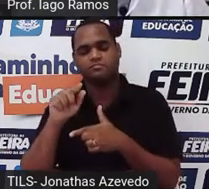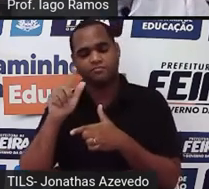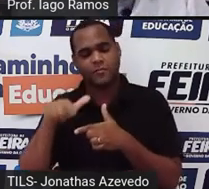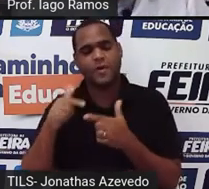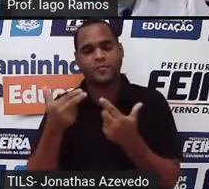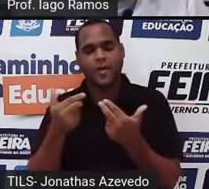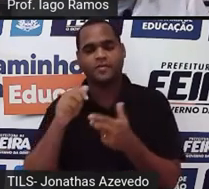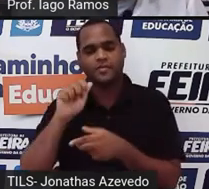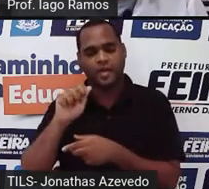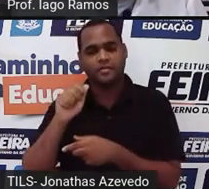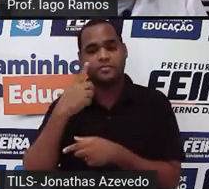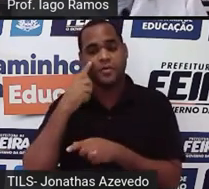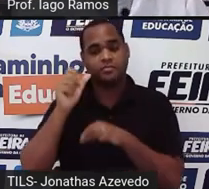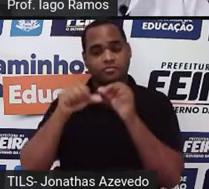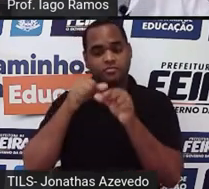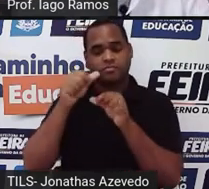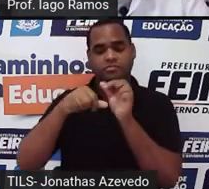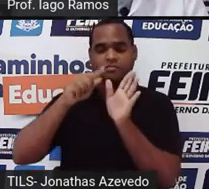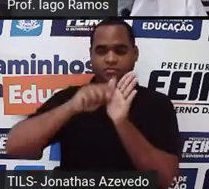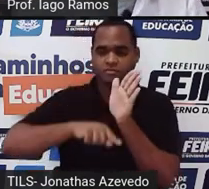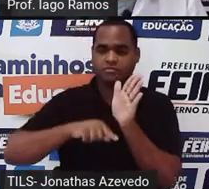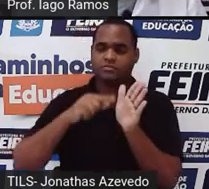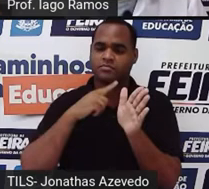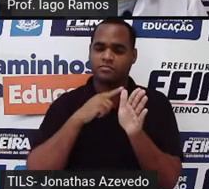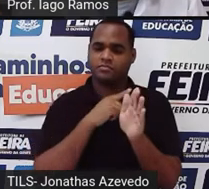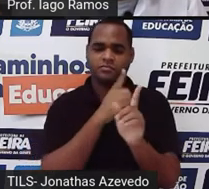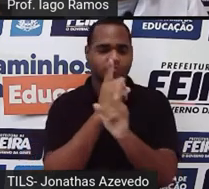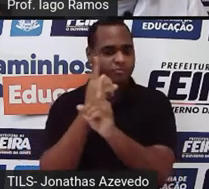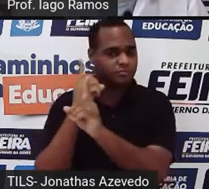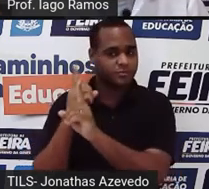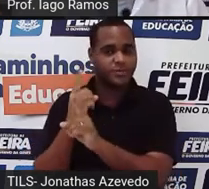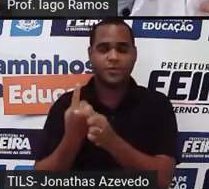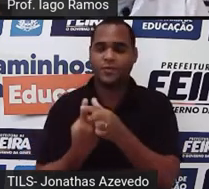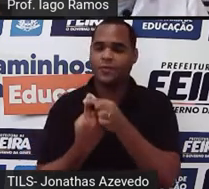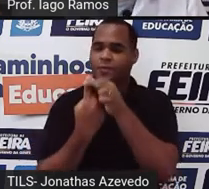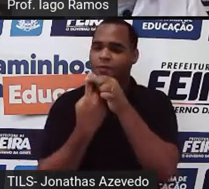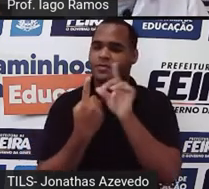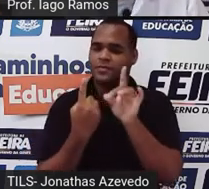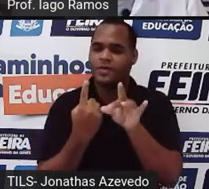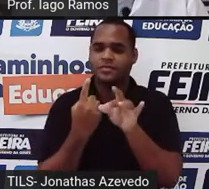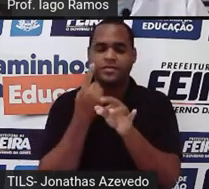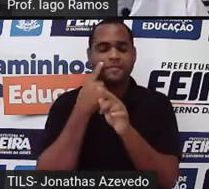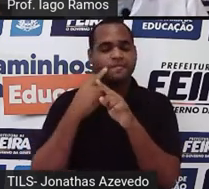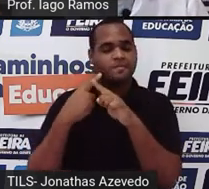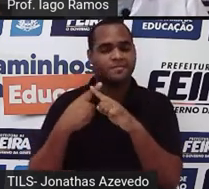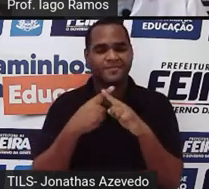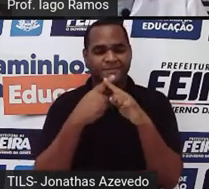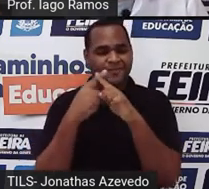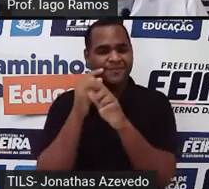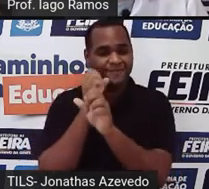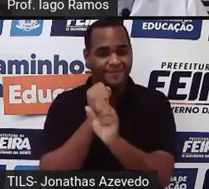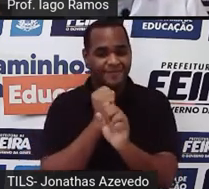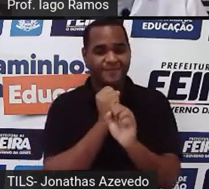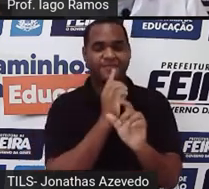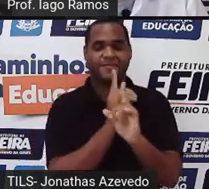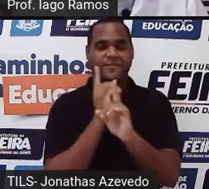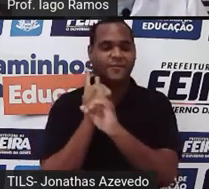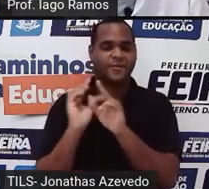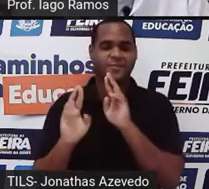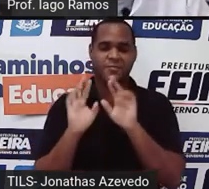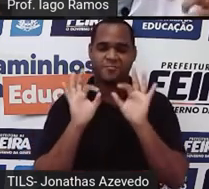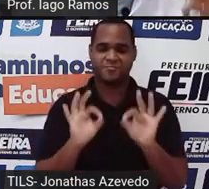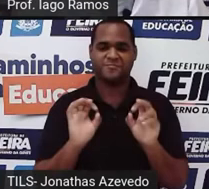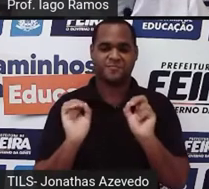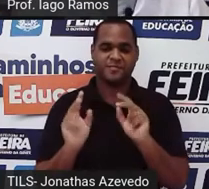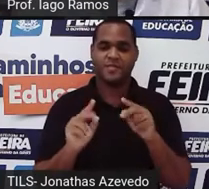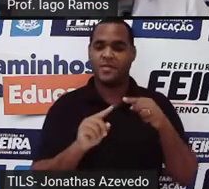uma subtração nos expoentes, encontra uma única potência, calcula essa potência e encontra o resultado, tá?